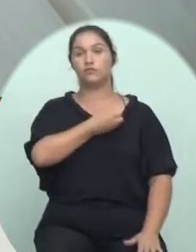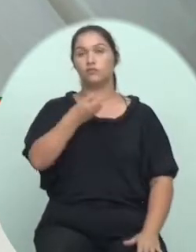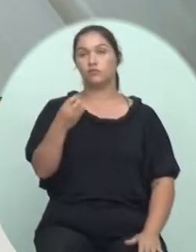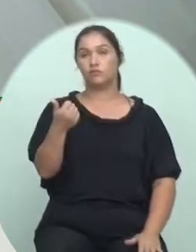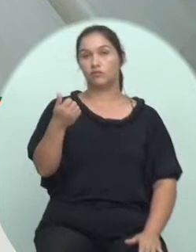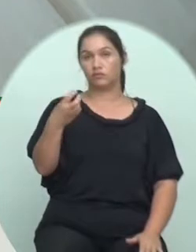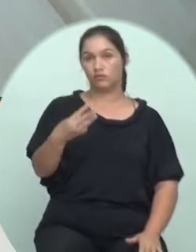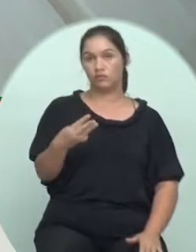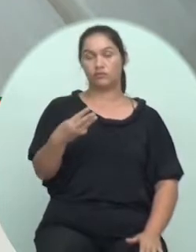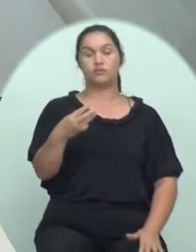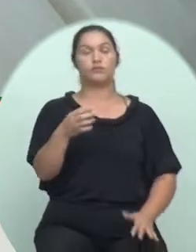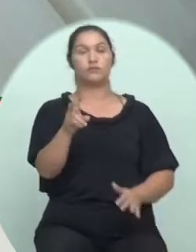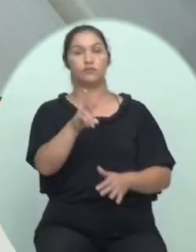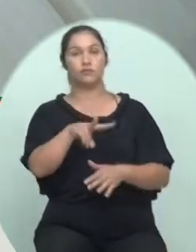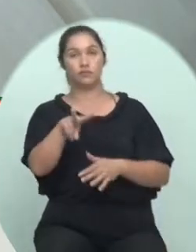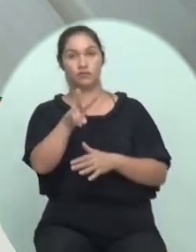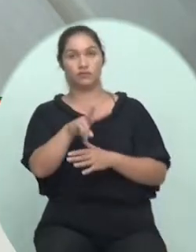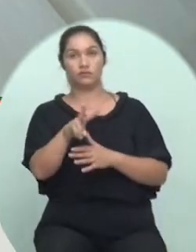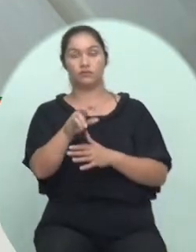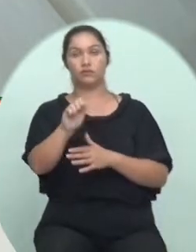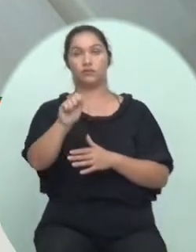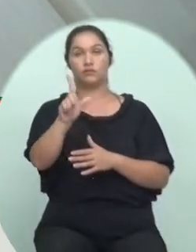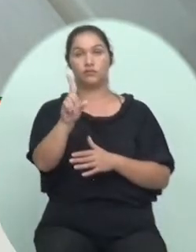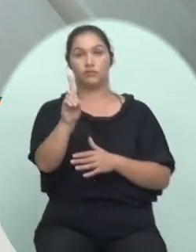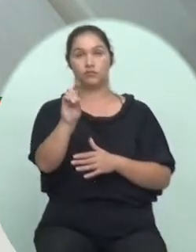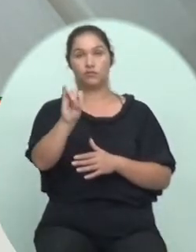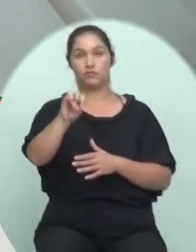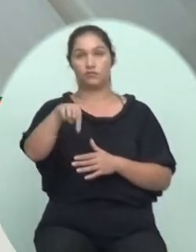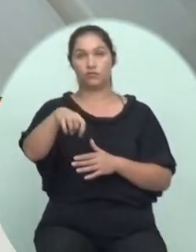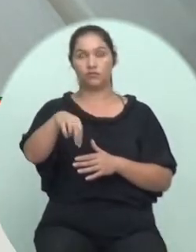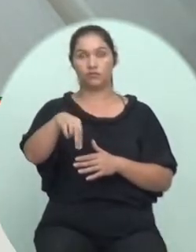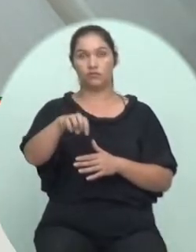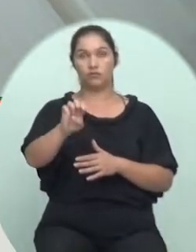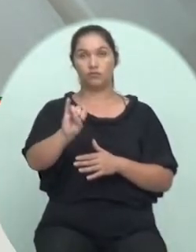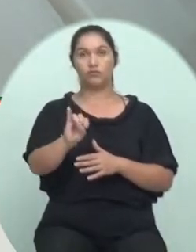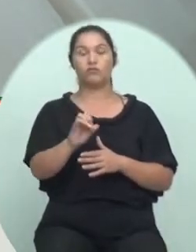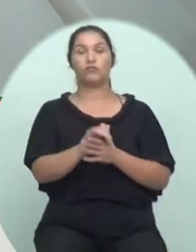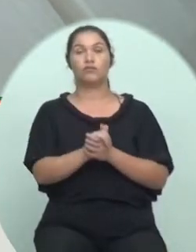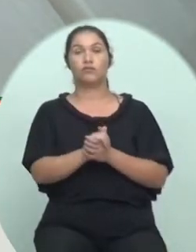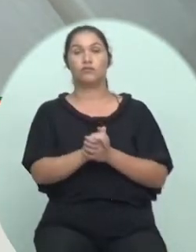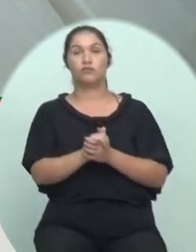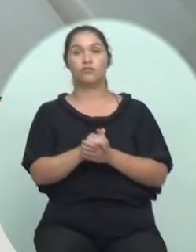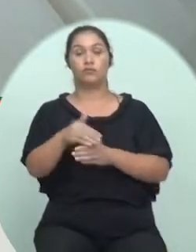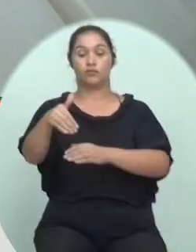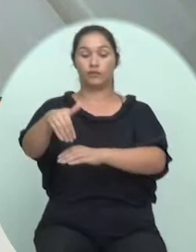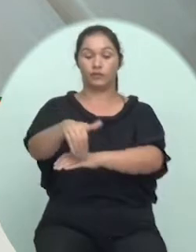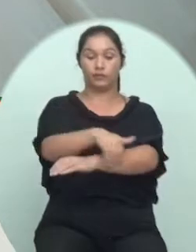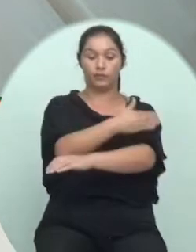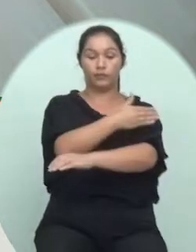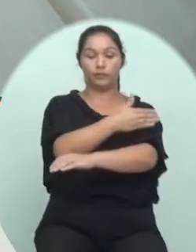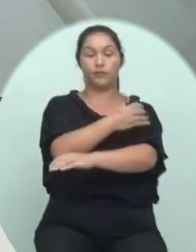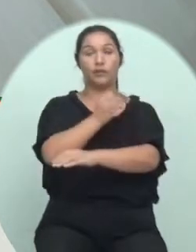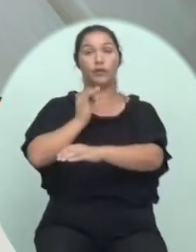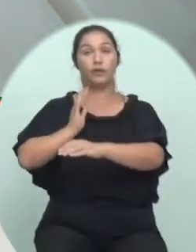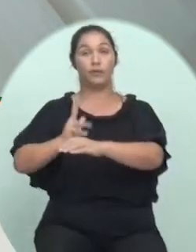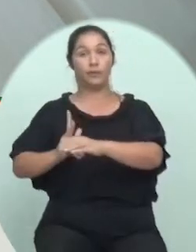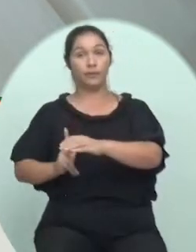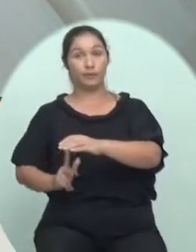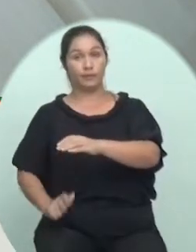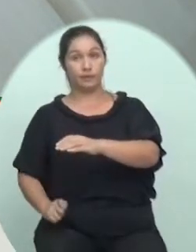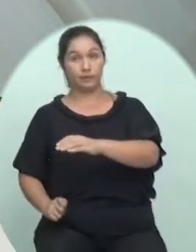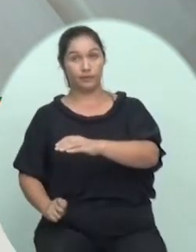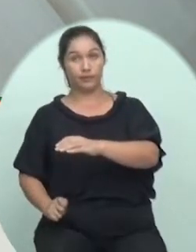013/2019, autor Aldinei Potelec, assunto: limpeza da via ao lado do centro